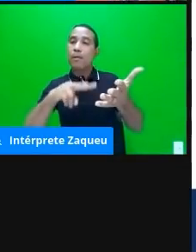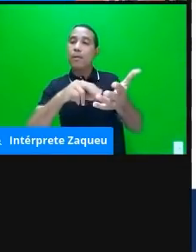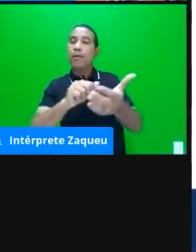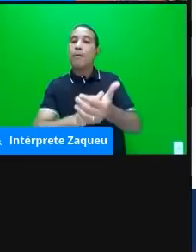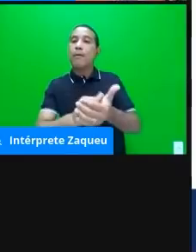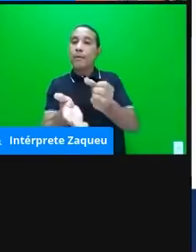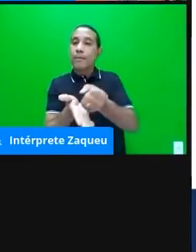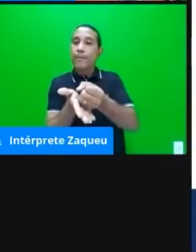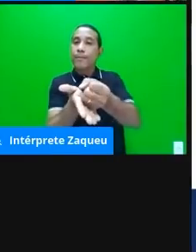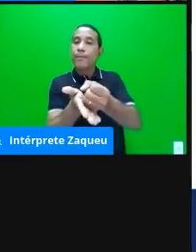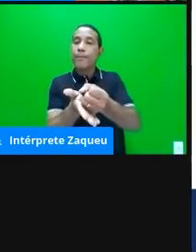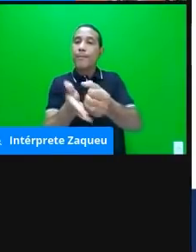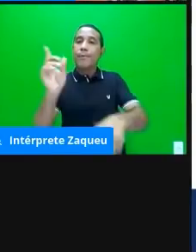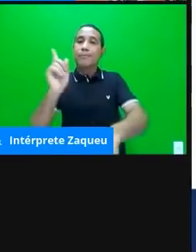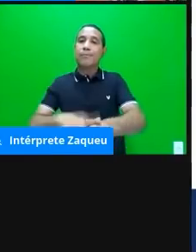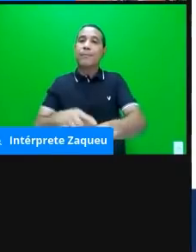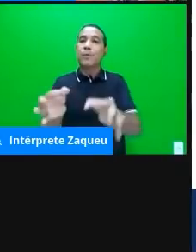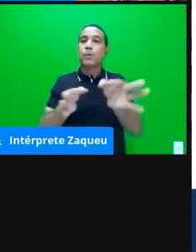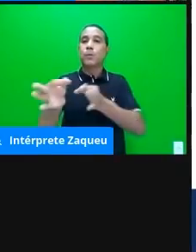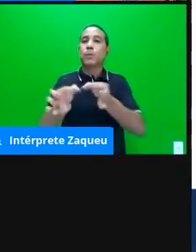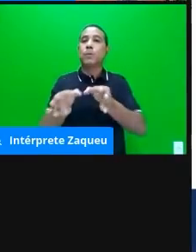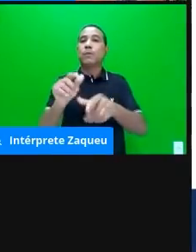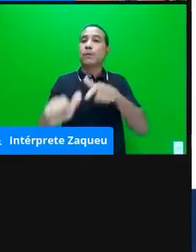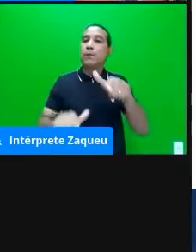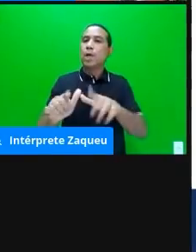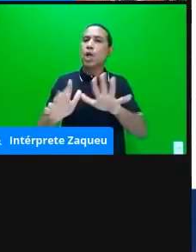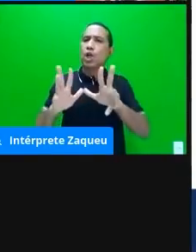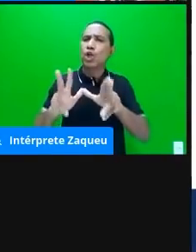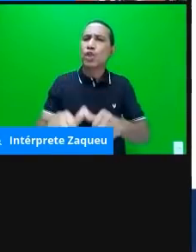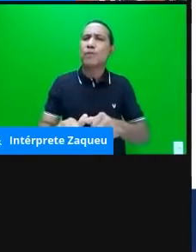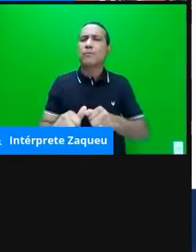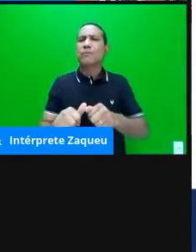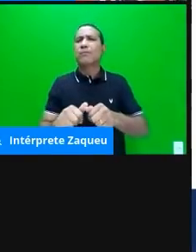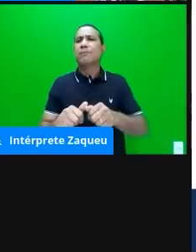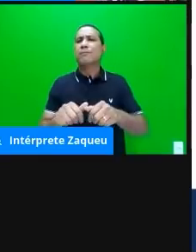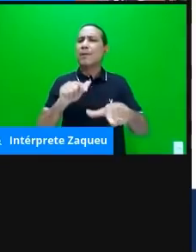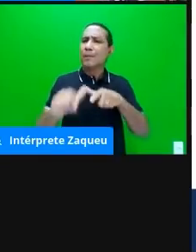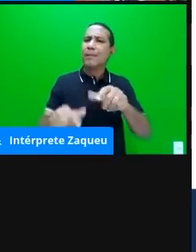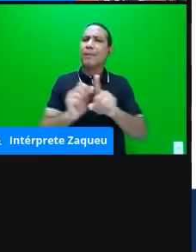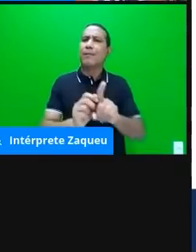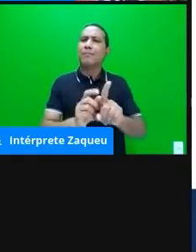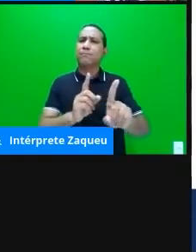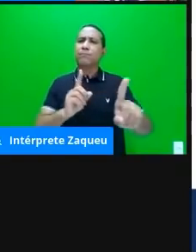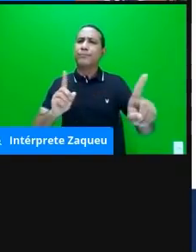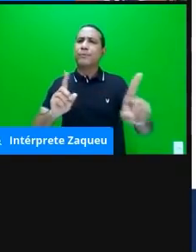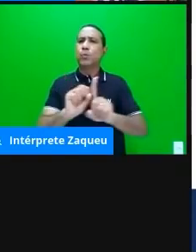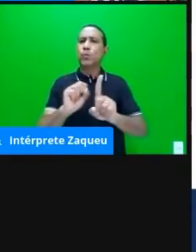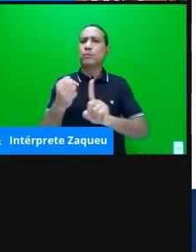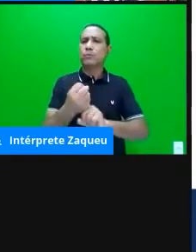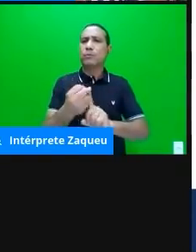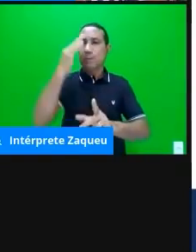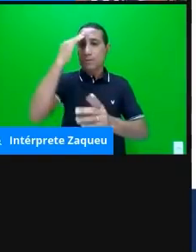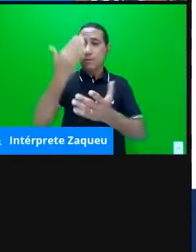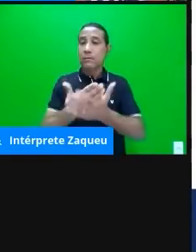esse momento nessa organização de trabalho, que todo mundo está trabalhando nesse distanciamento. Eu acredito que vai